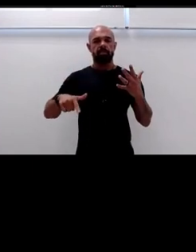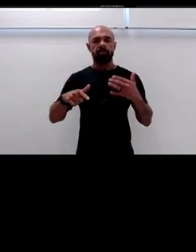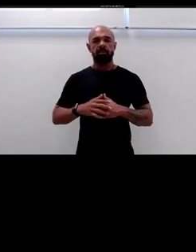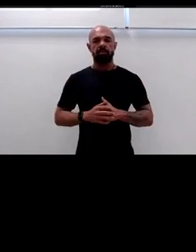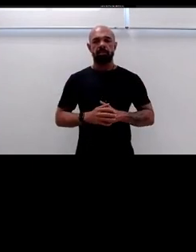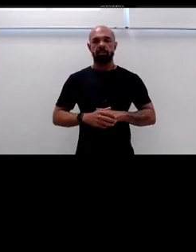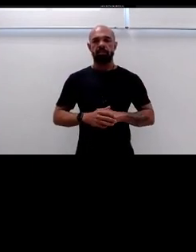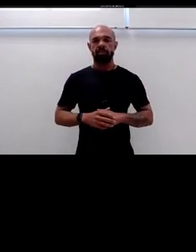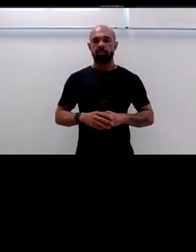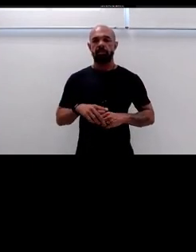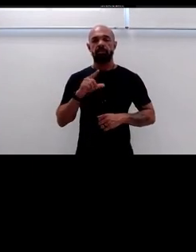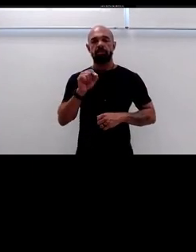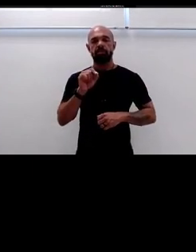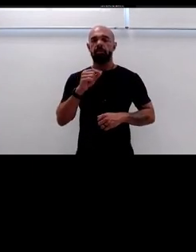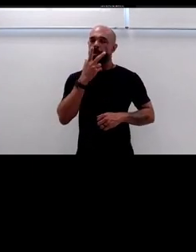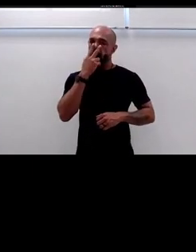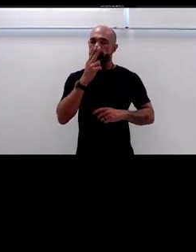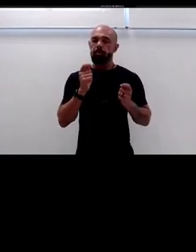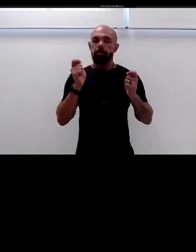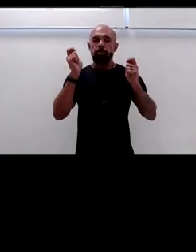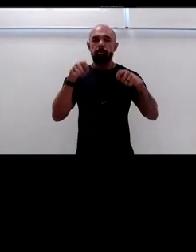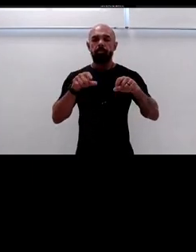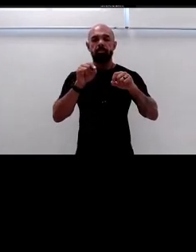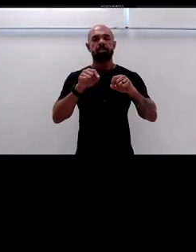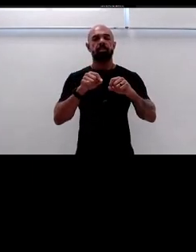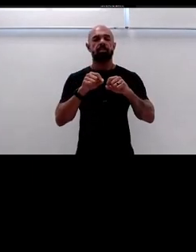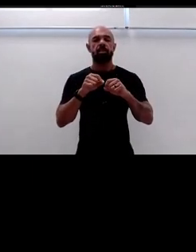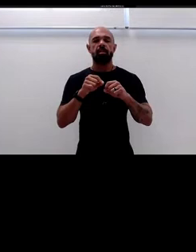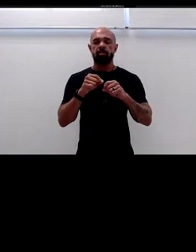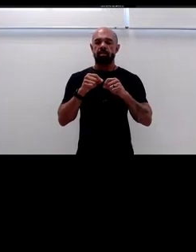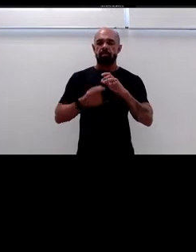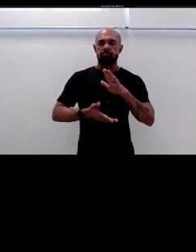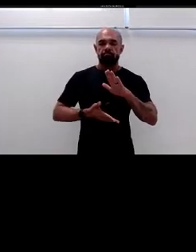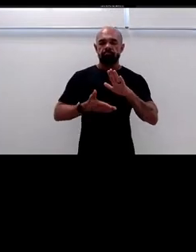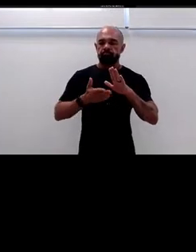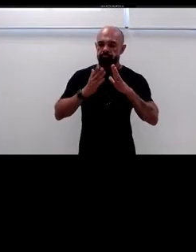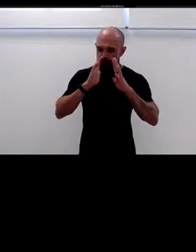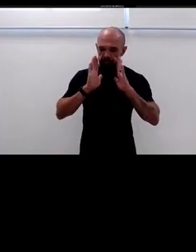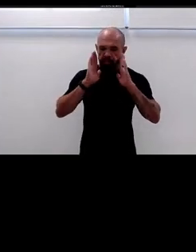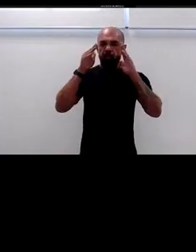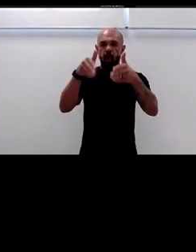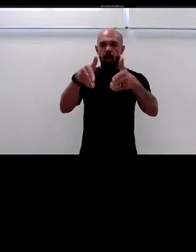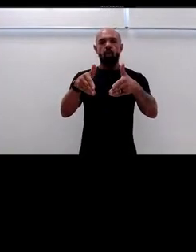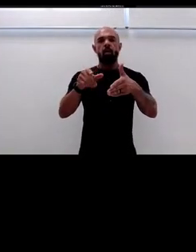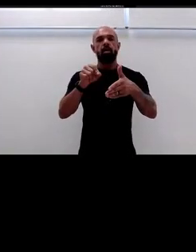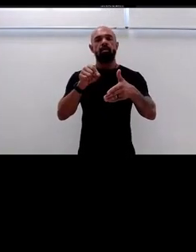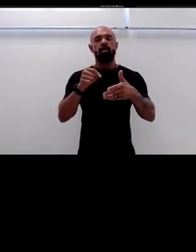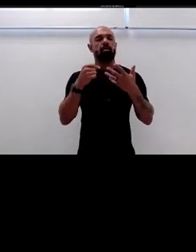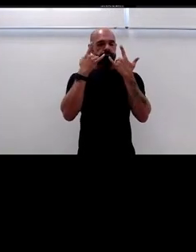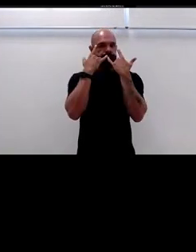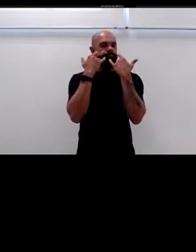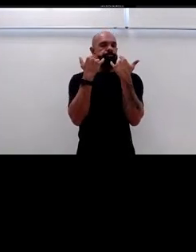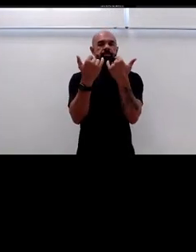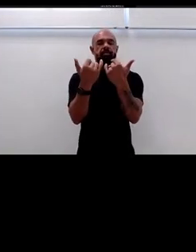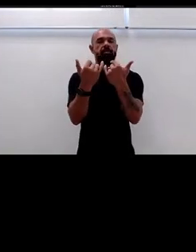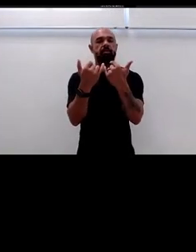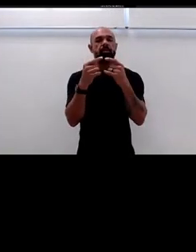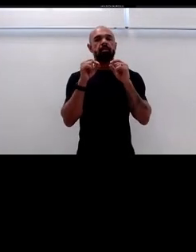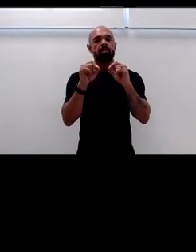vibrando com a possibilidade dessa viagem, desse mergulho, que é fascinante. Ou seja, você,